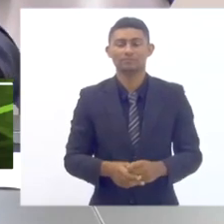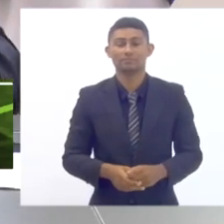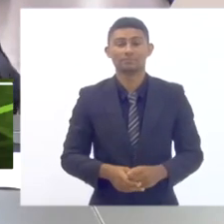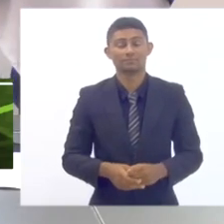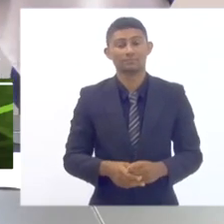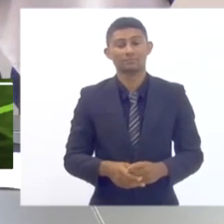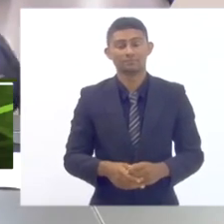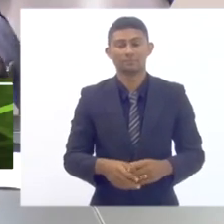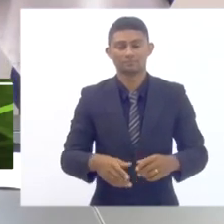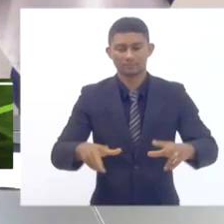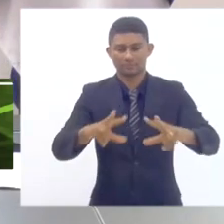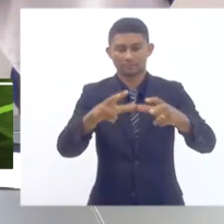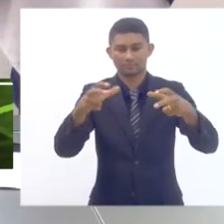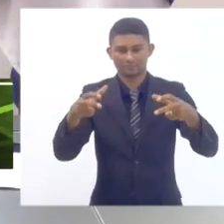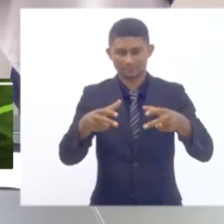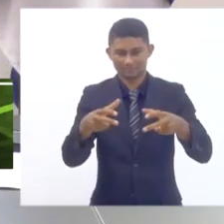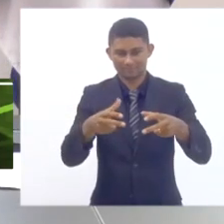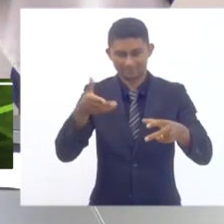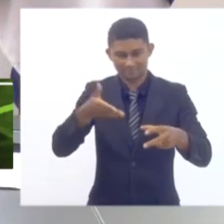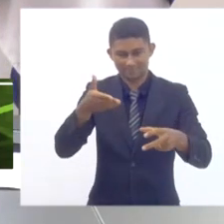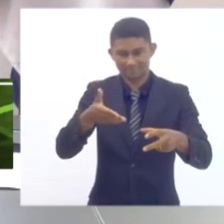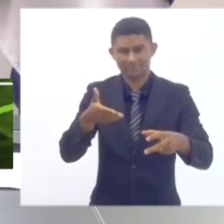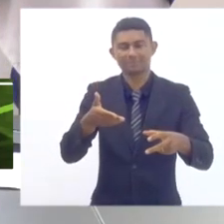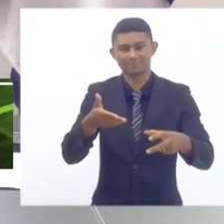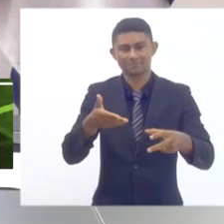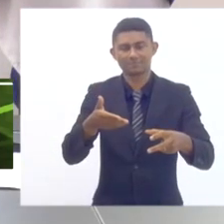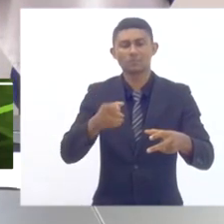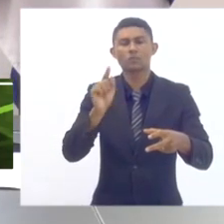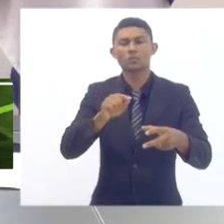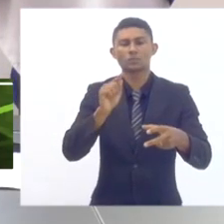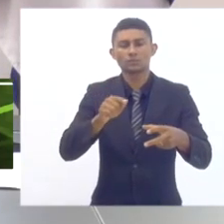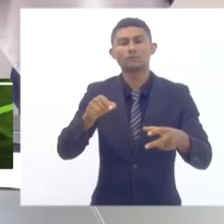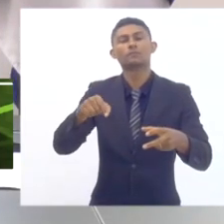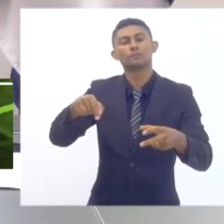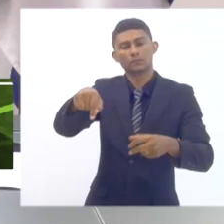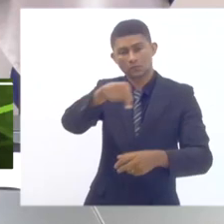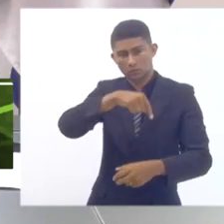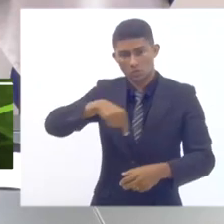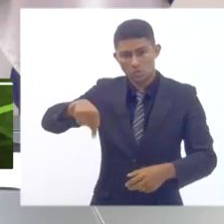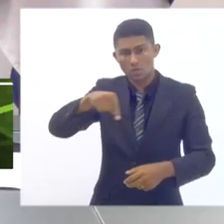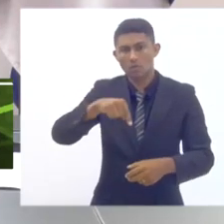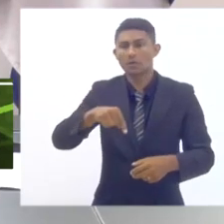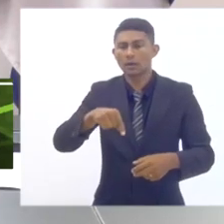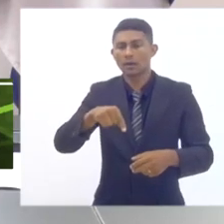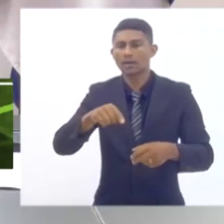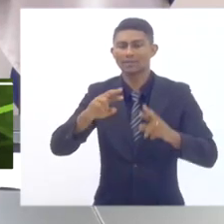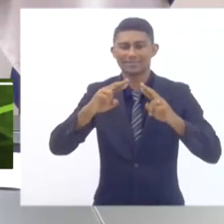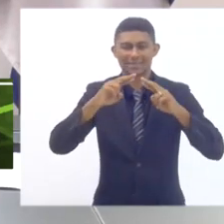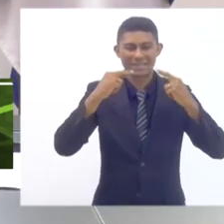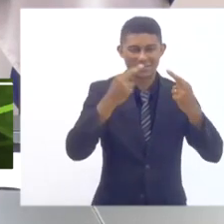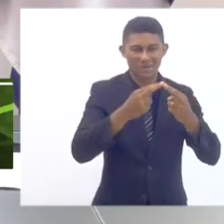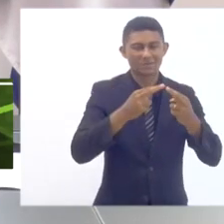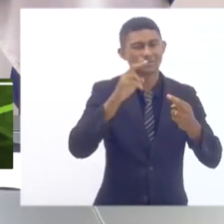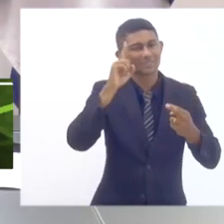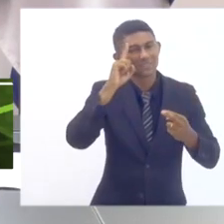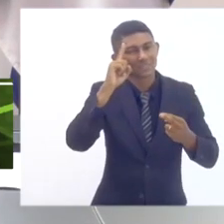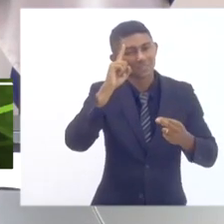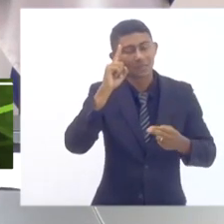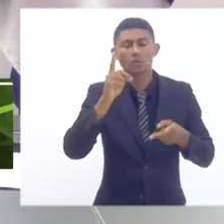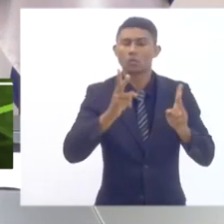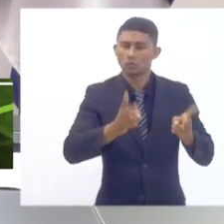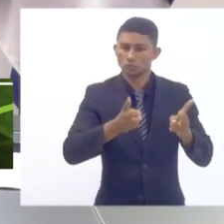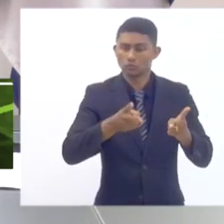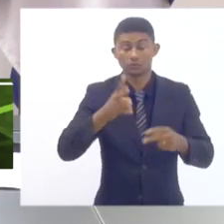Especificamente sobre a comissão, deputado Luiz Paulo, deputada Mônica, dizer que a gente está mantendo a data das reuniões, né, que são as